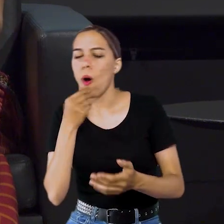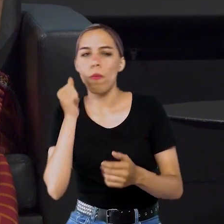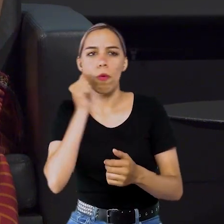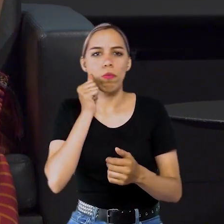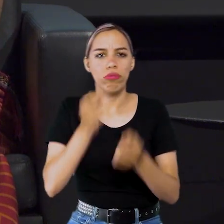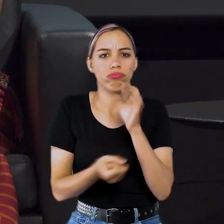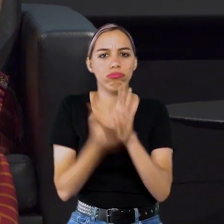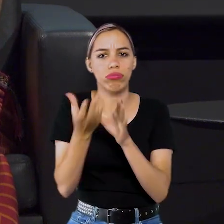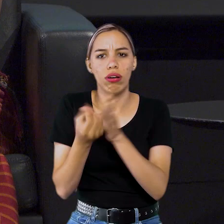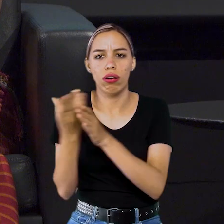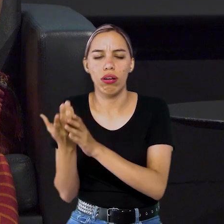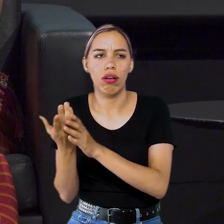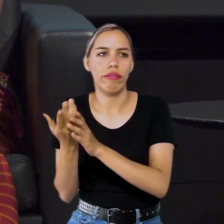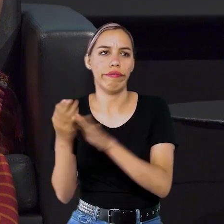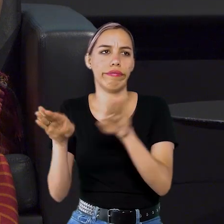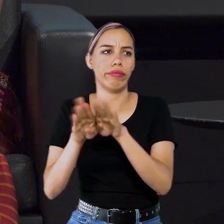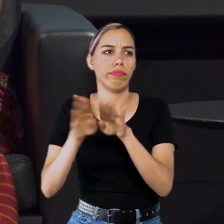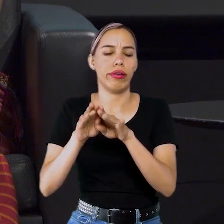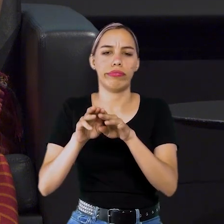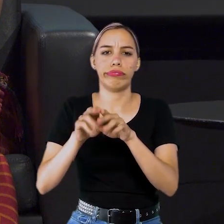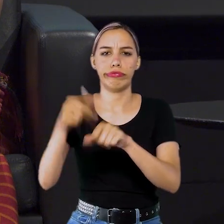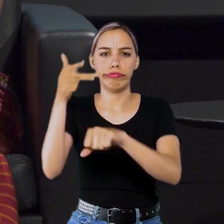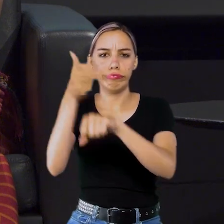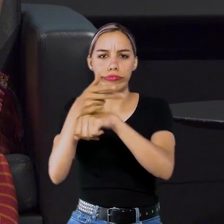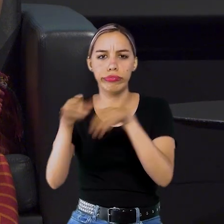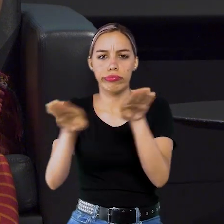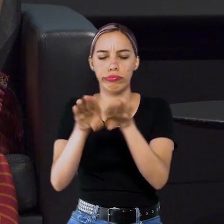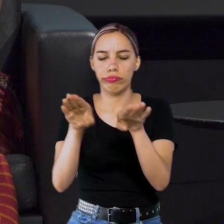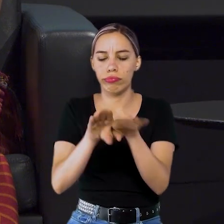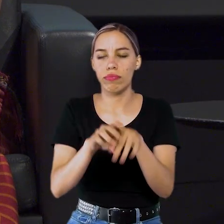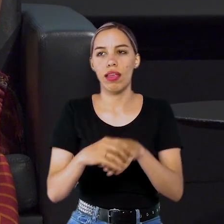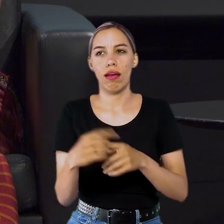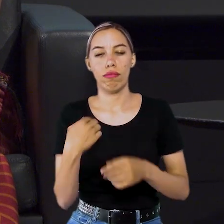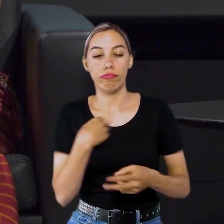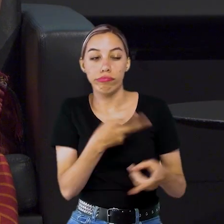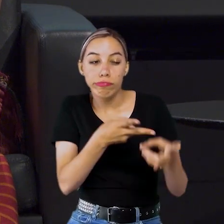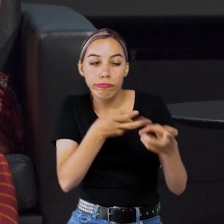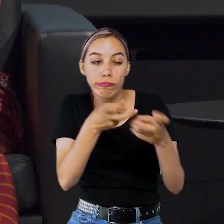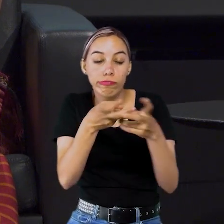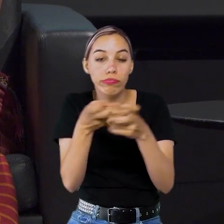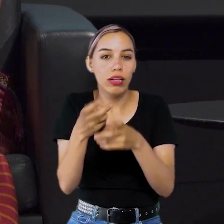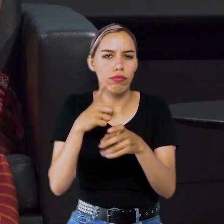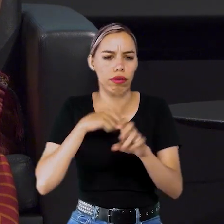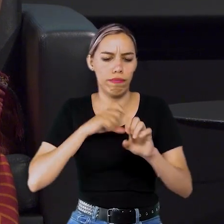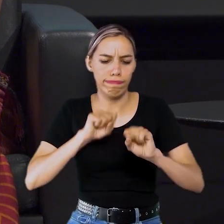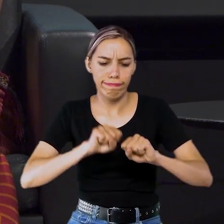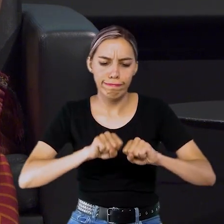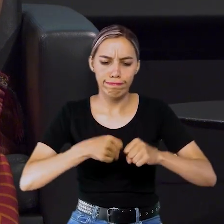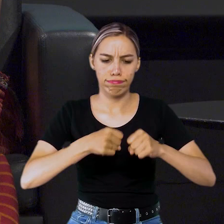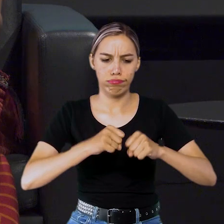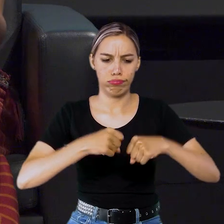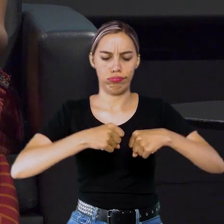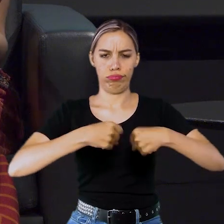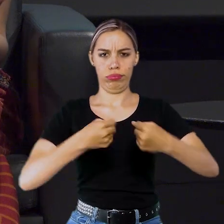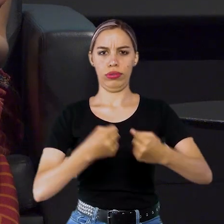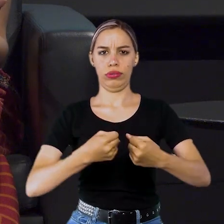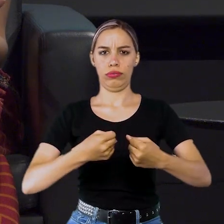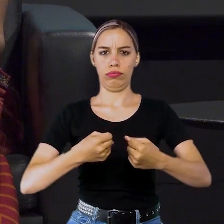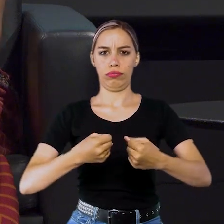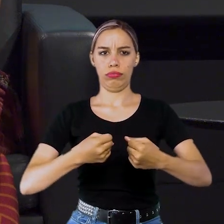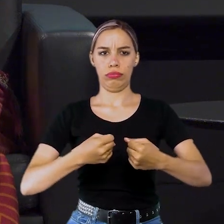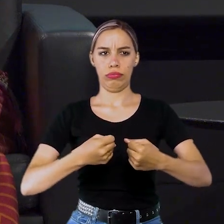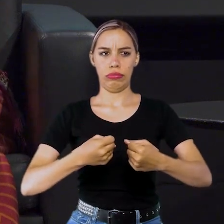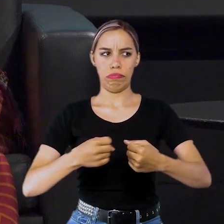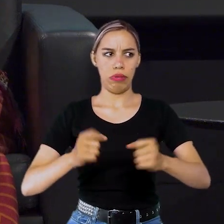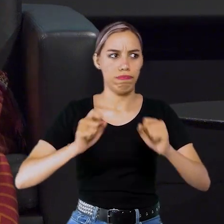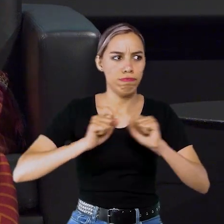ou audiovisual, eu vejo que as narrativas indígenas elas vêm com uma força para acordar,